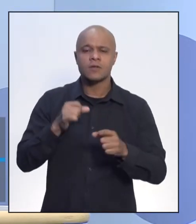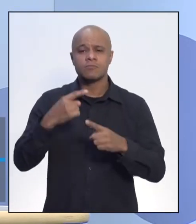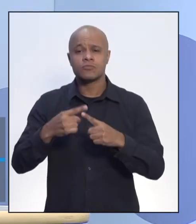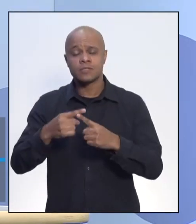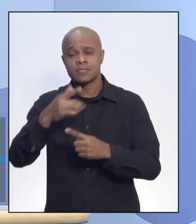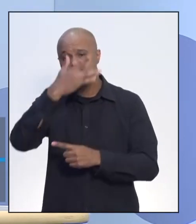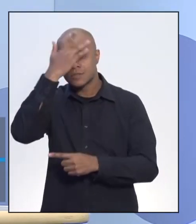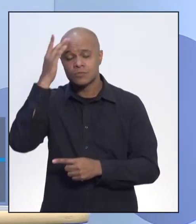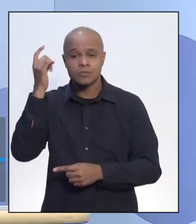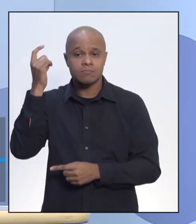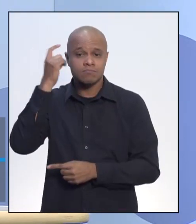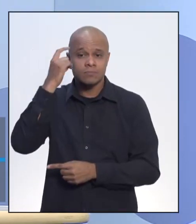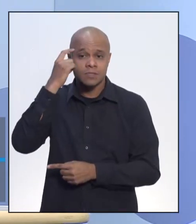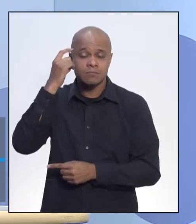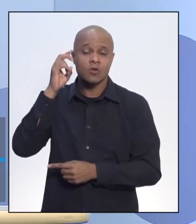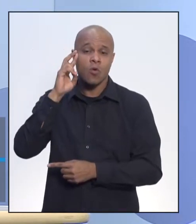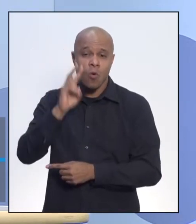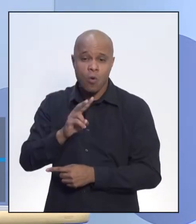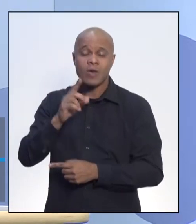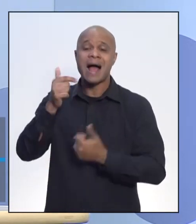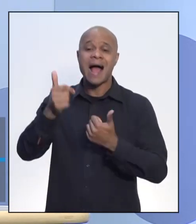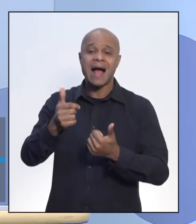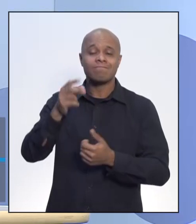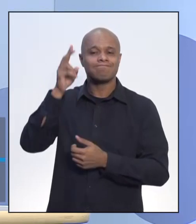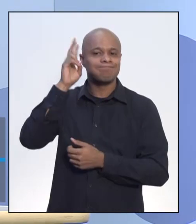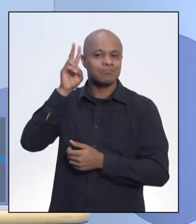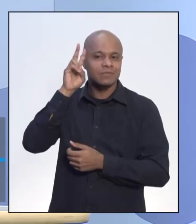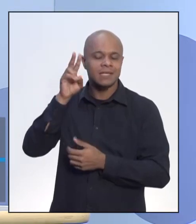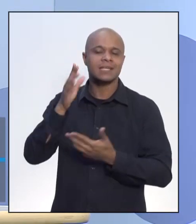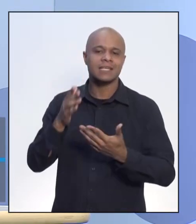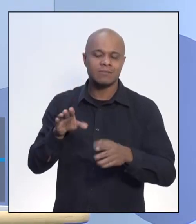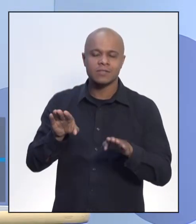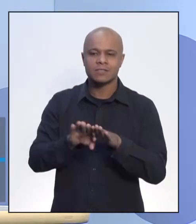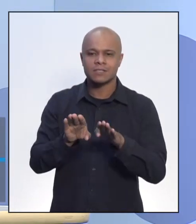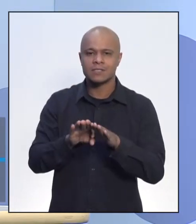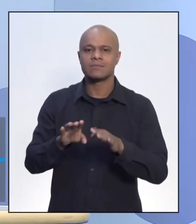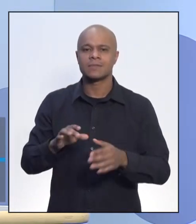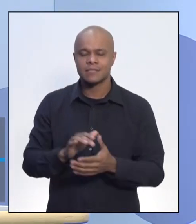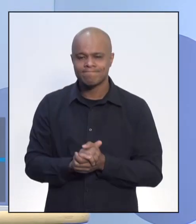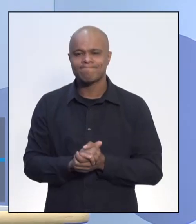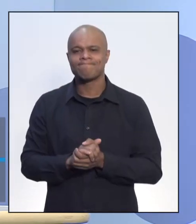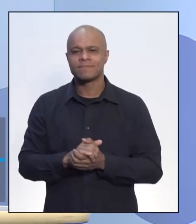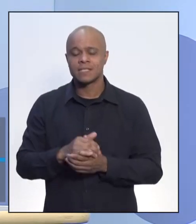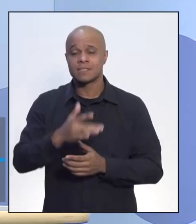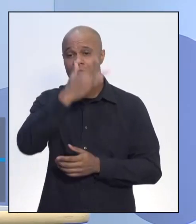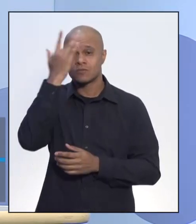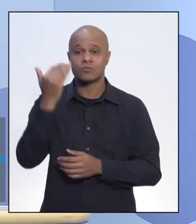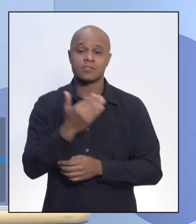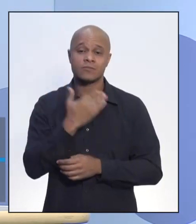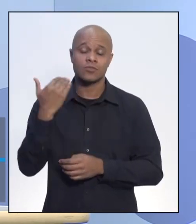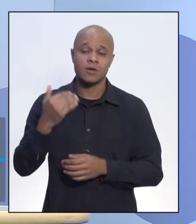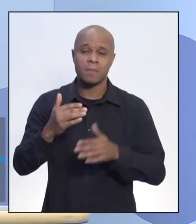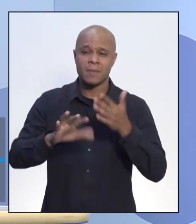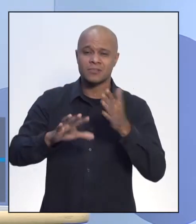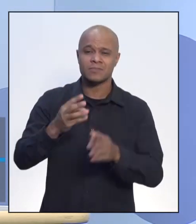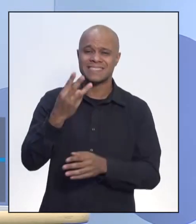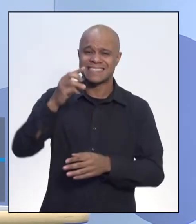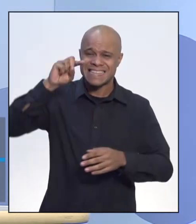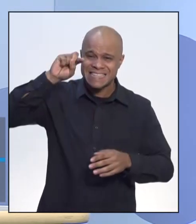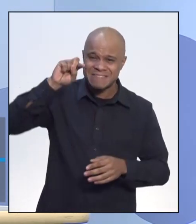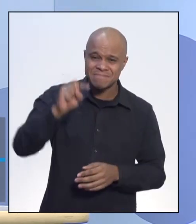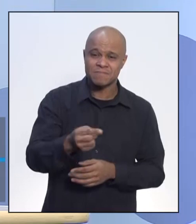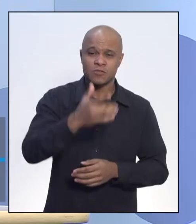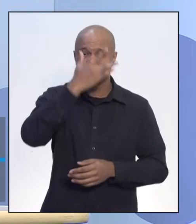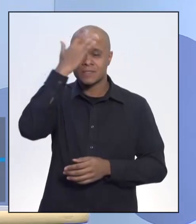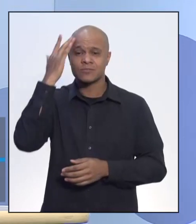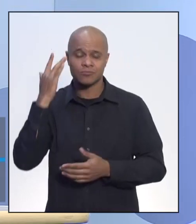desses espelhos d'água nós temos a gravação de todas as quase 3 mil vítimas, né? Os nomes das quase